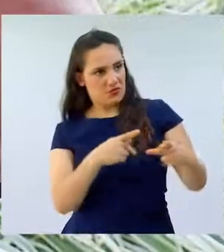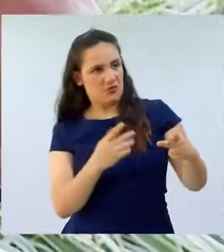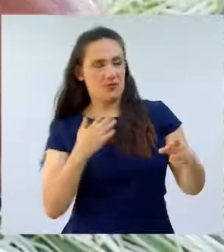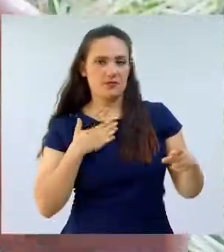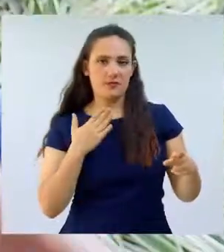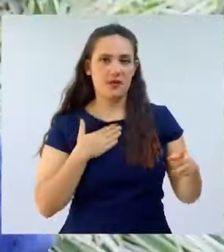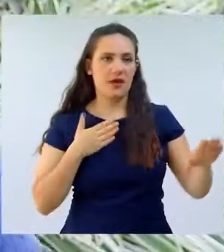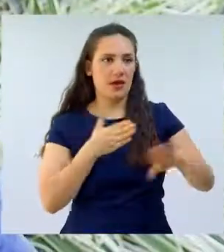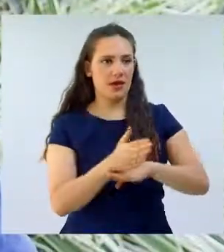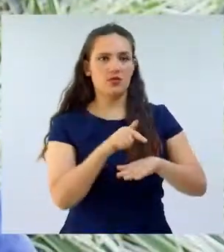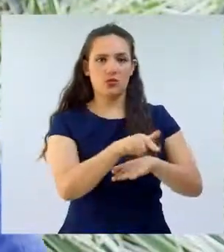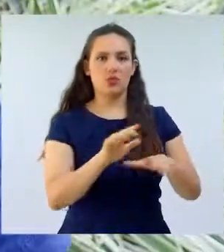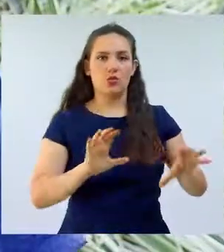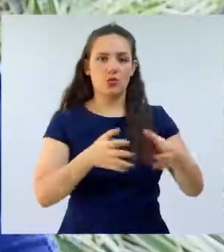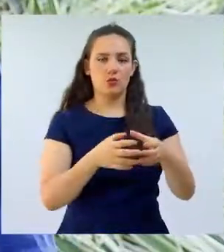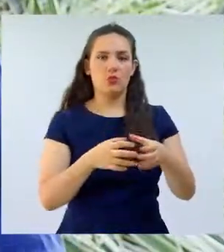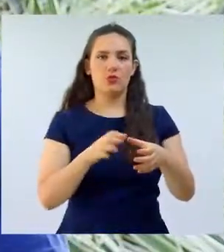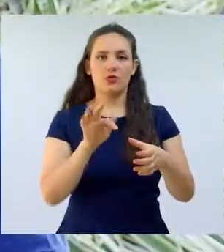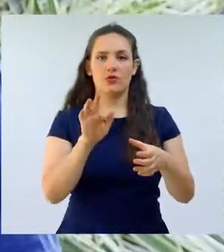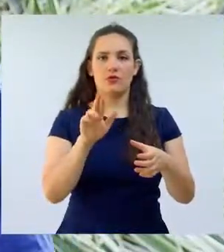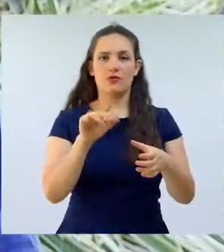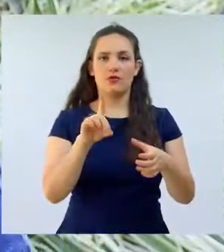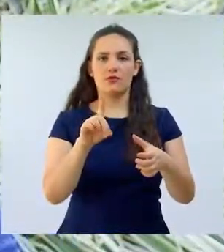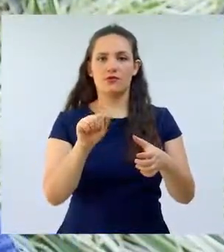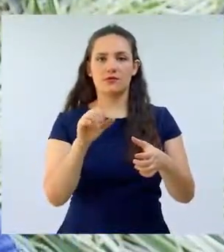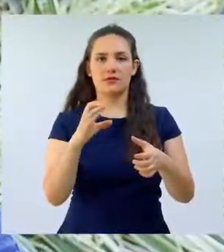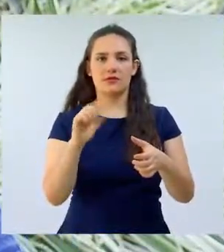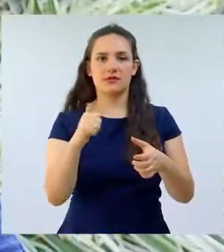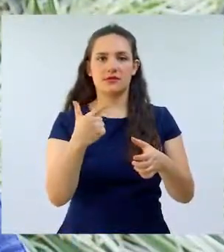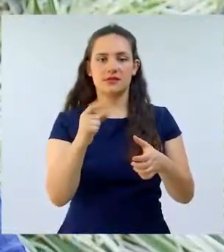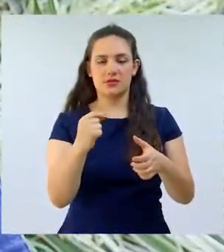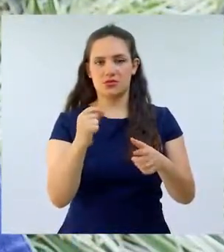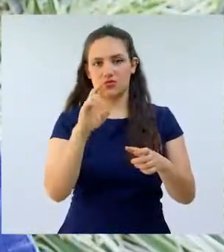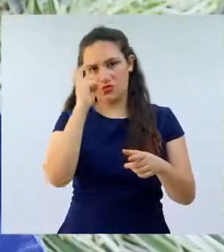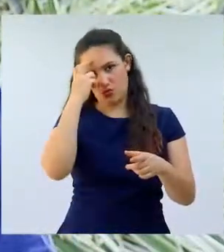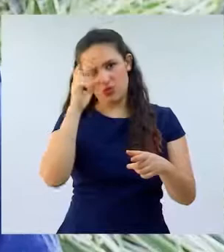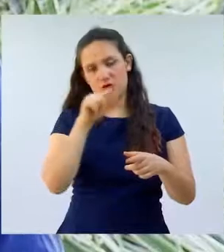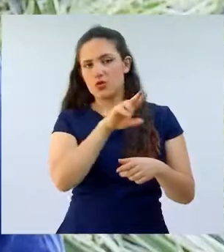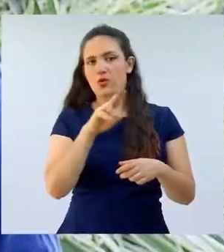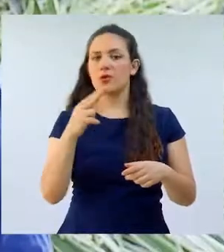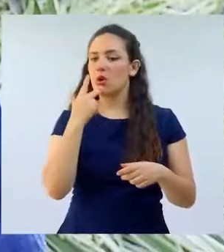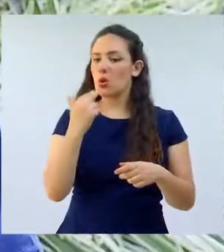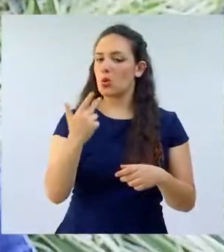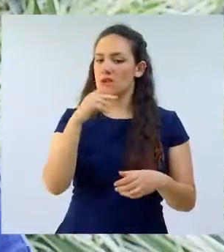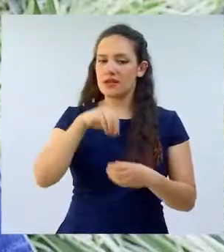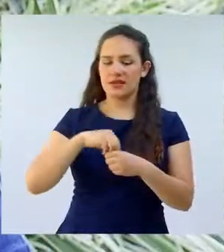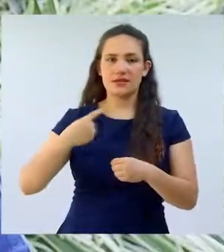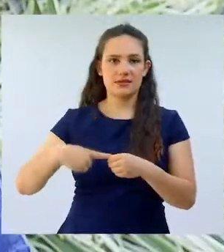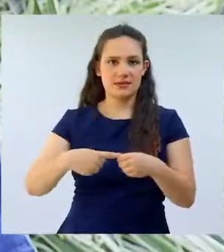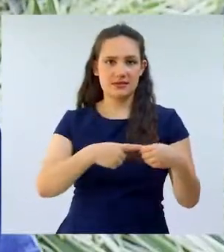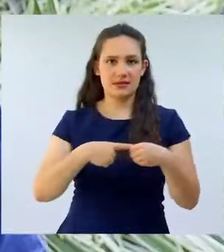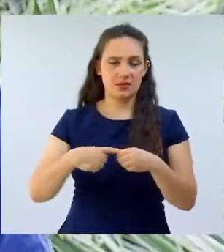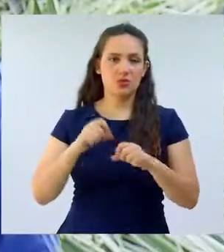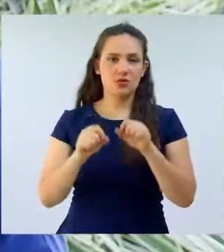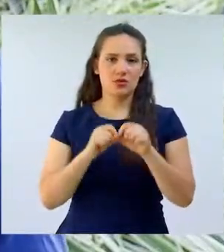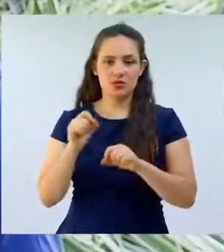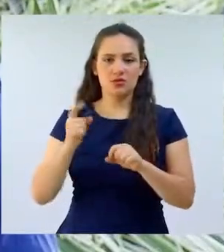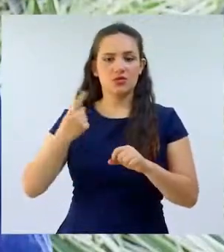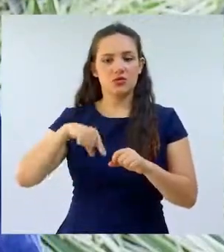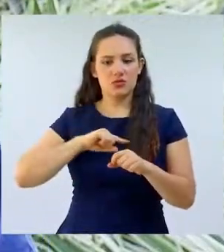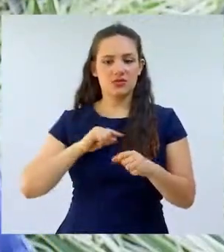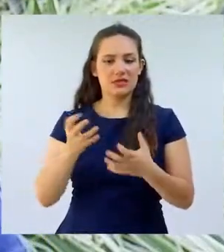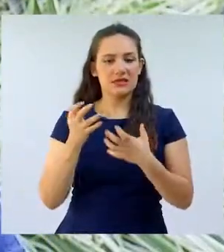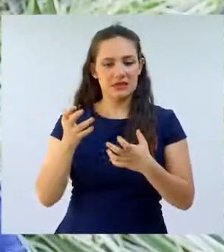fui lá. Ele falou que estava com um projeto que chamava Cores na Cidade. Esse projeto Cores na Cidade era o quê? Era para pintar as empenas cegas